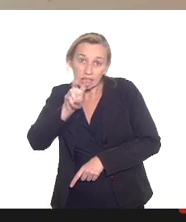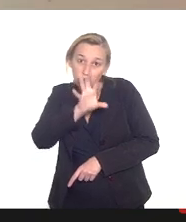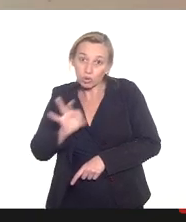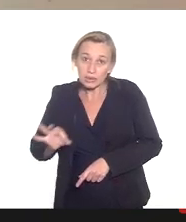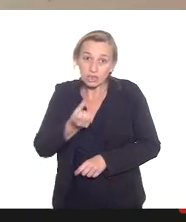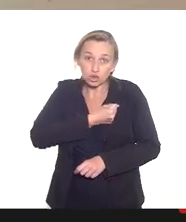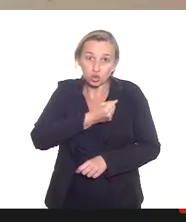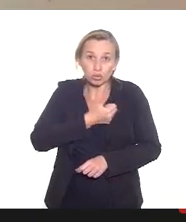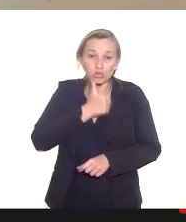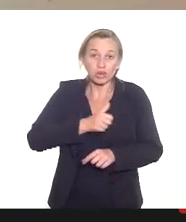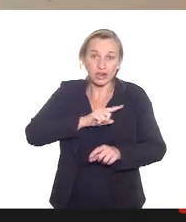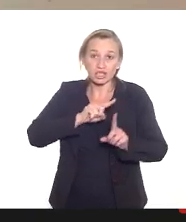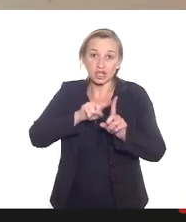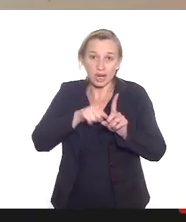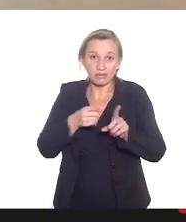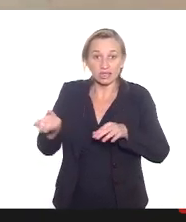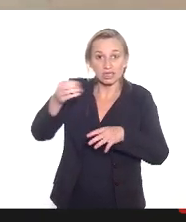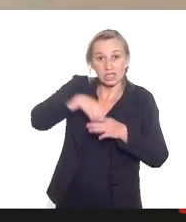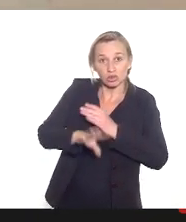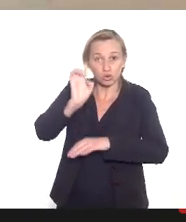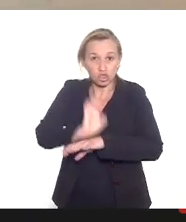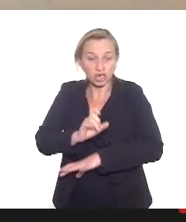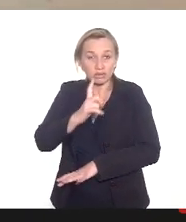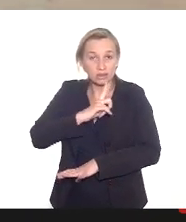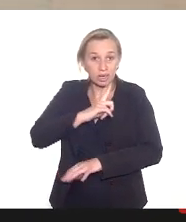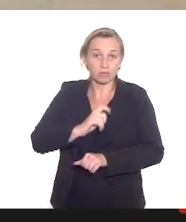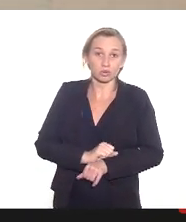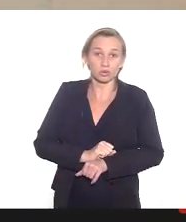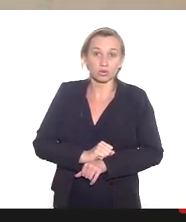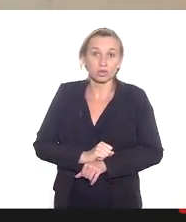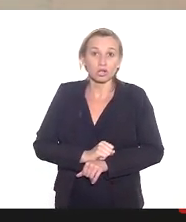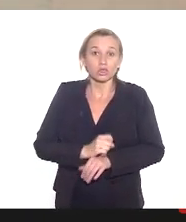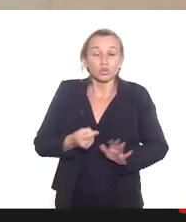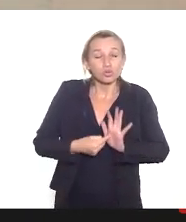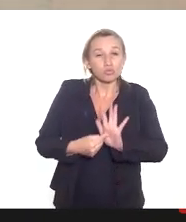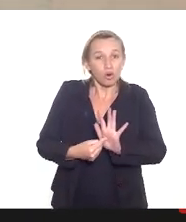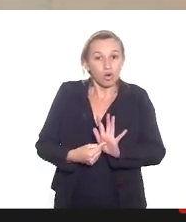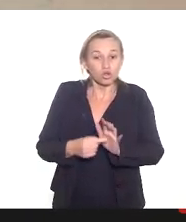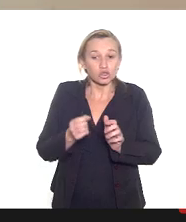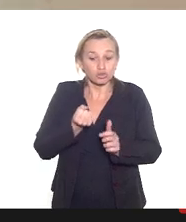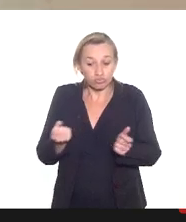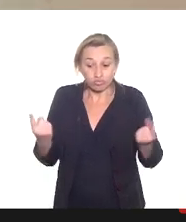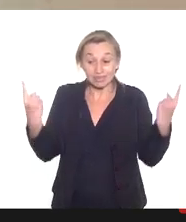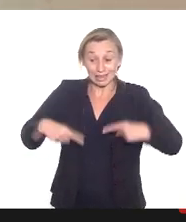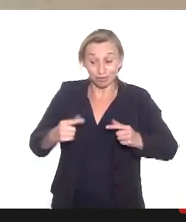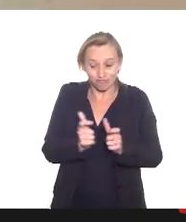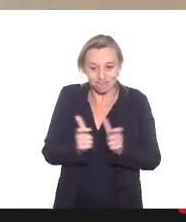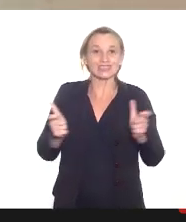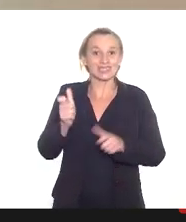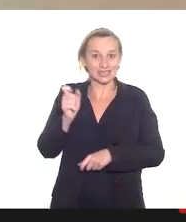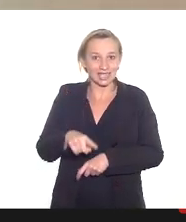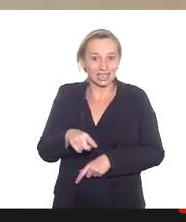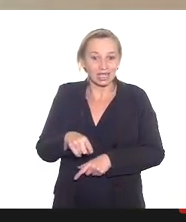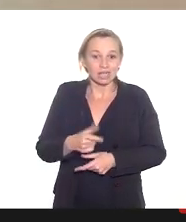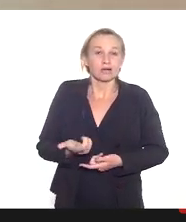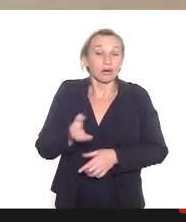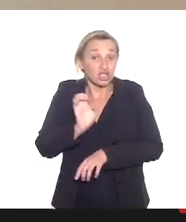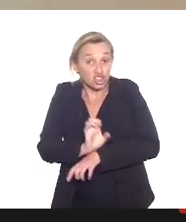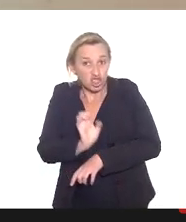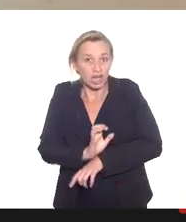do número de gestante próximo no estado ou isso que coloca nos falar com um grande desafio né É para o